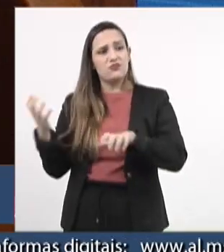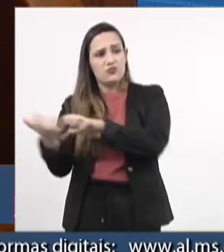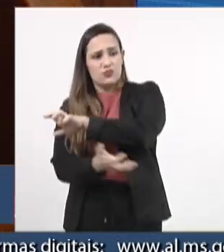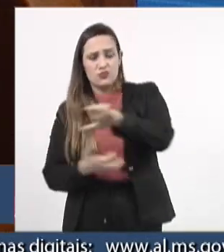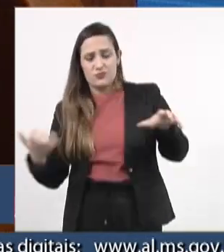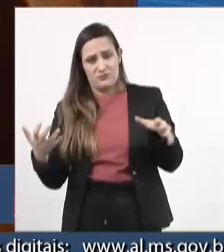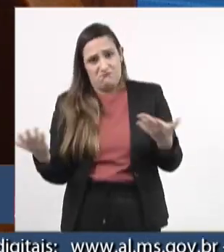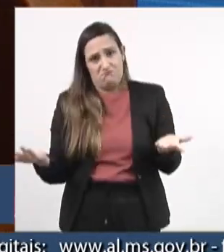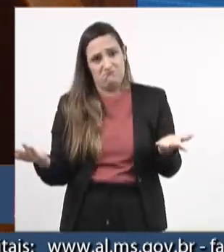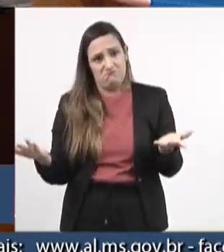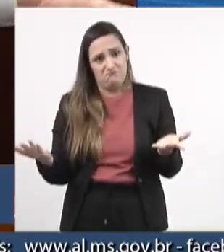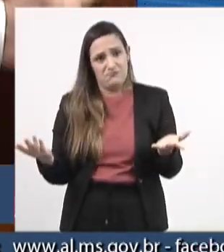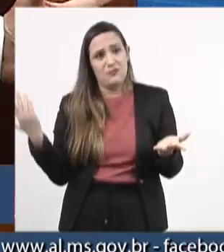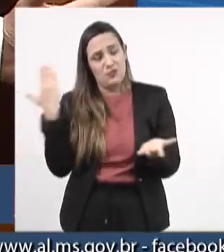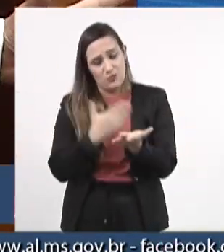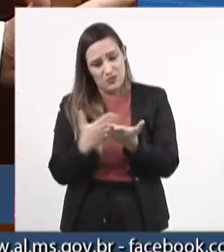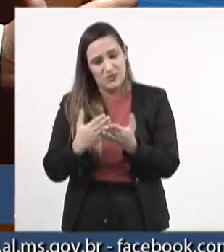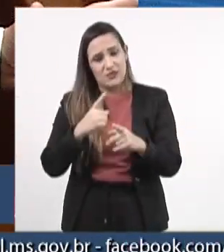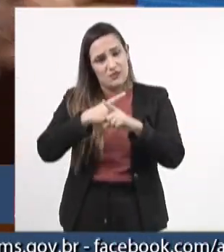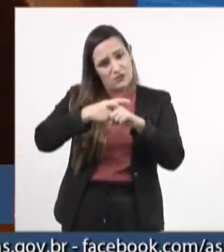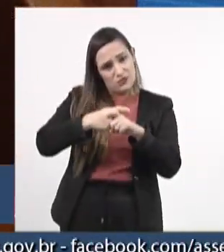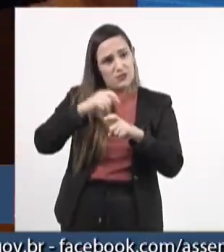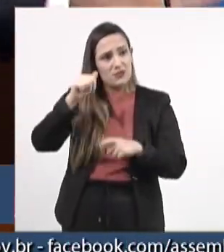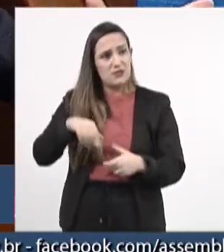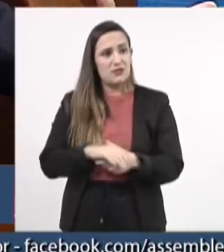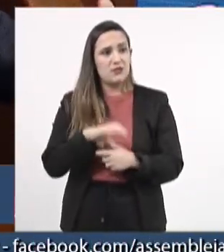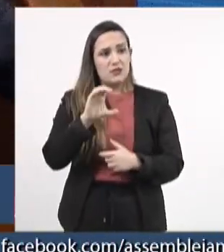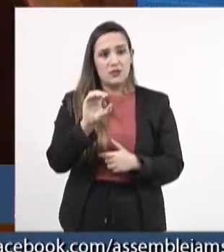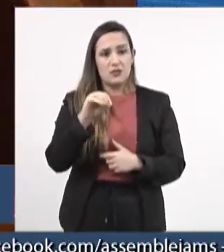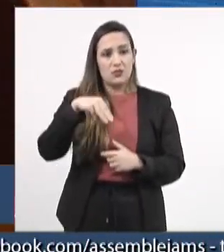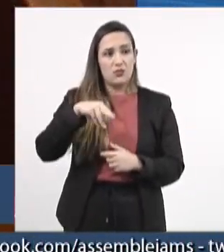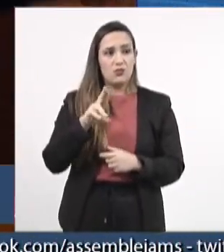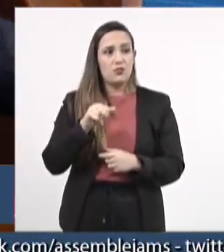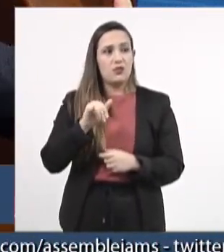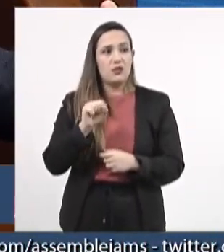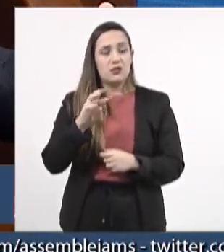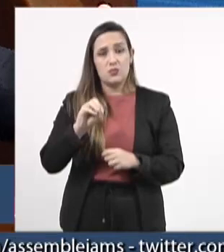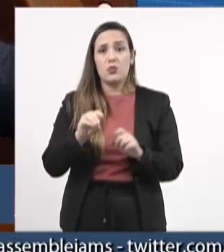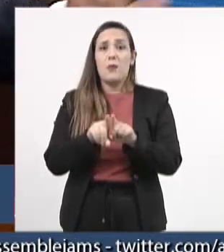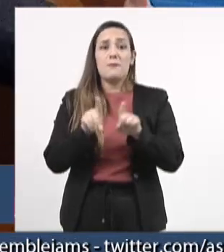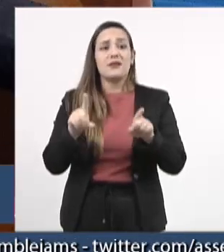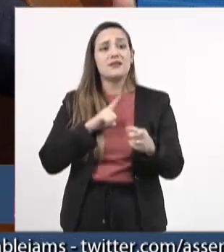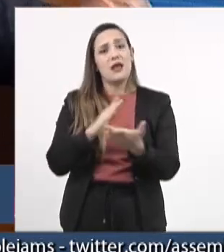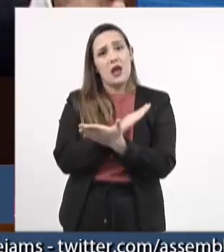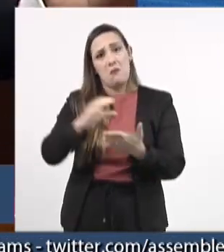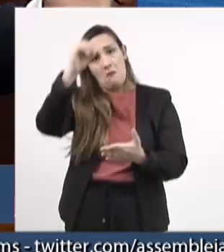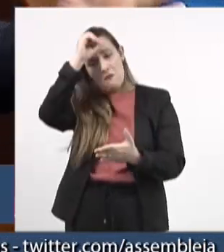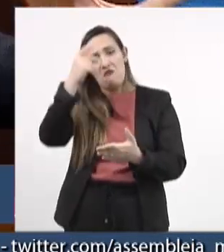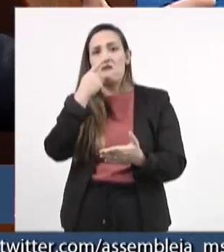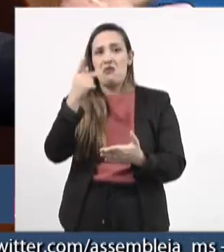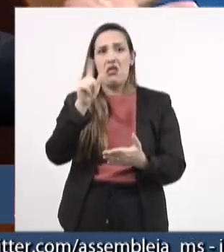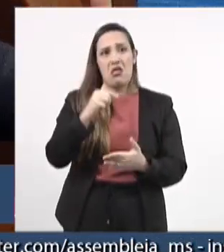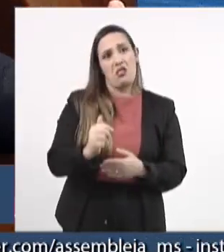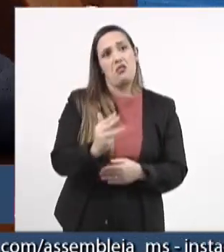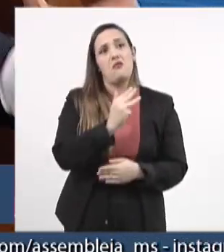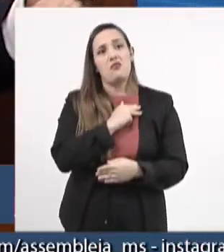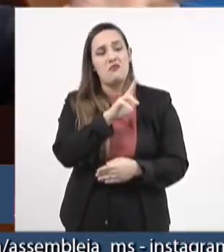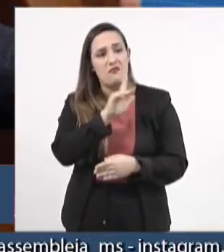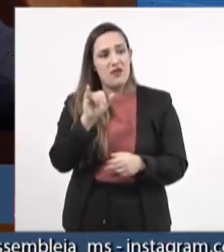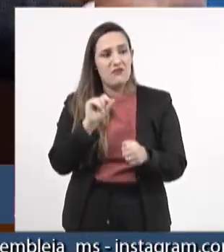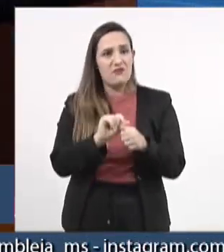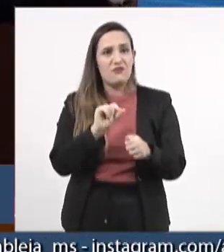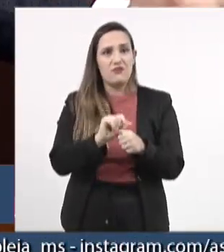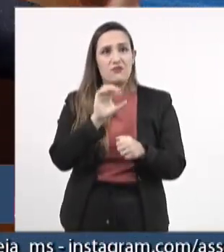no mínimo, para implantar o comunismo. Mas na campanha eleitoral, os ignorantes falavam, o Lula vai